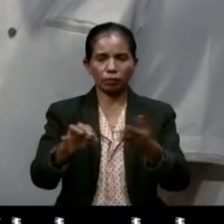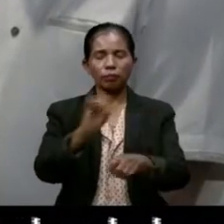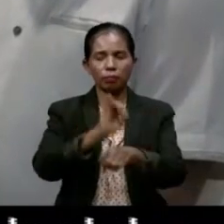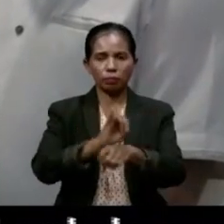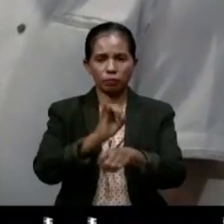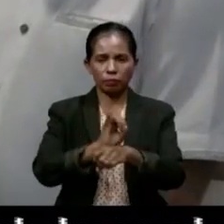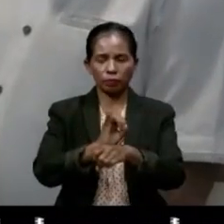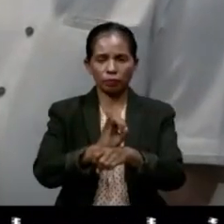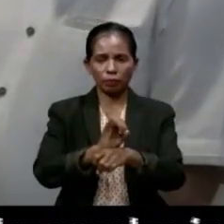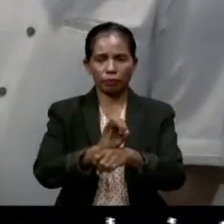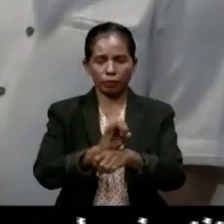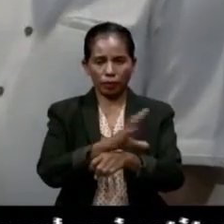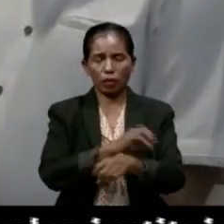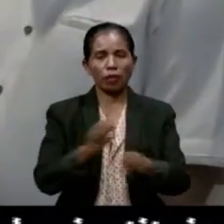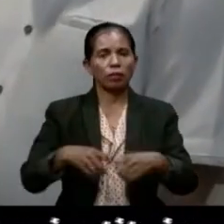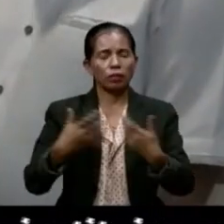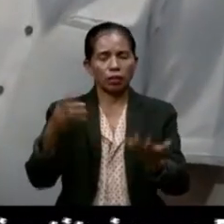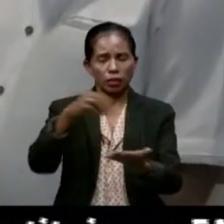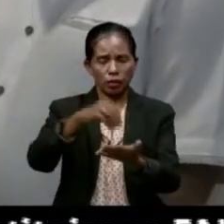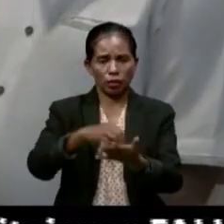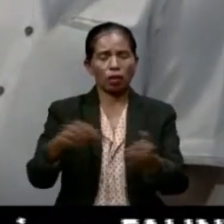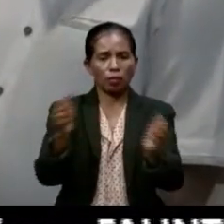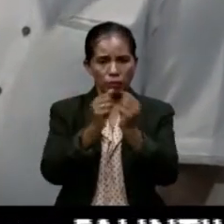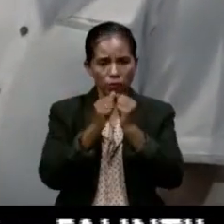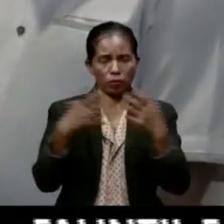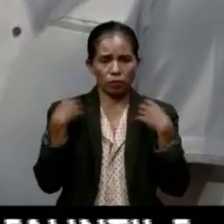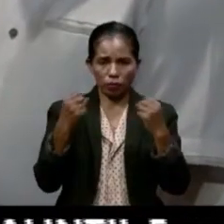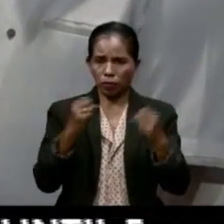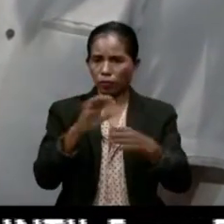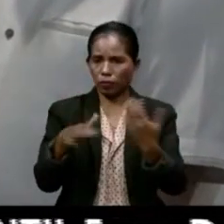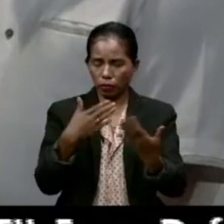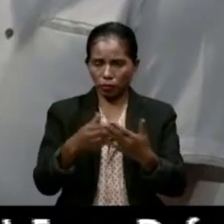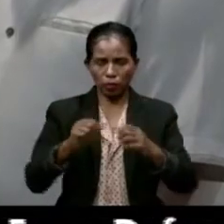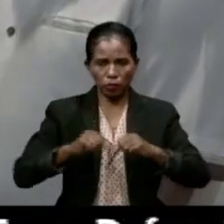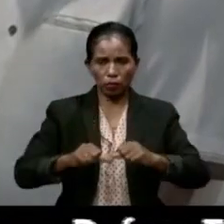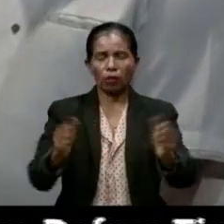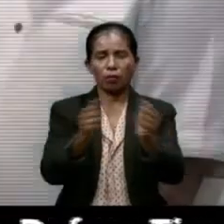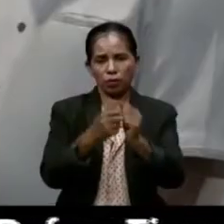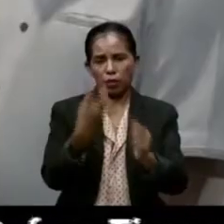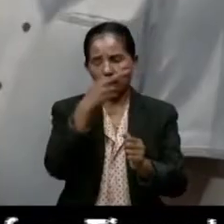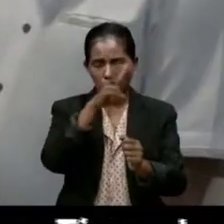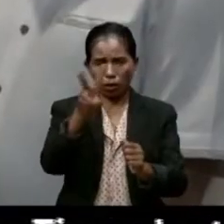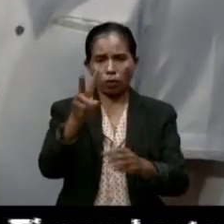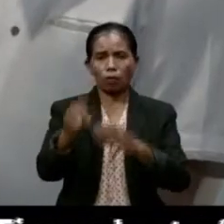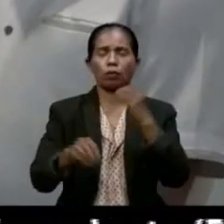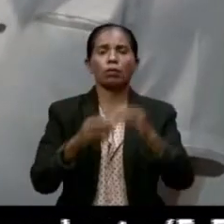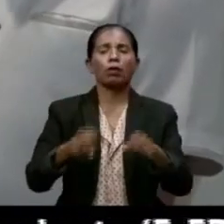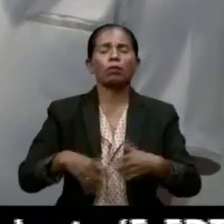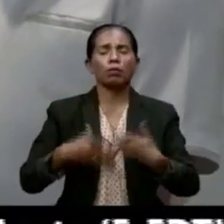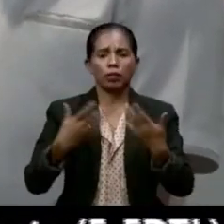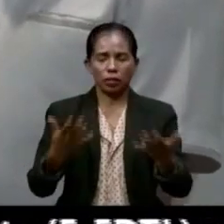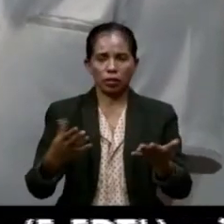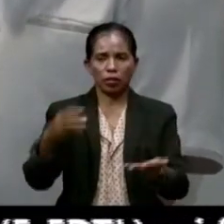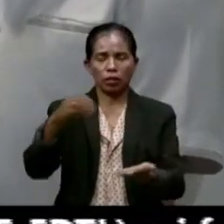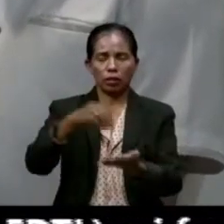a equipa logística, governo, o insama estava muito força, sirene roto, a tu não força lá muito. Então, o indilio haré, o insama